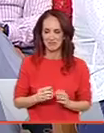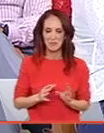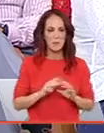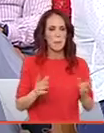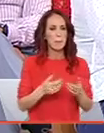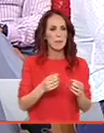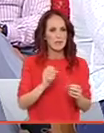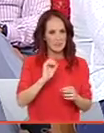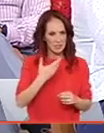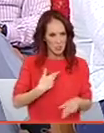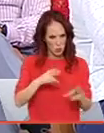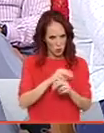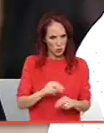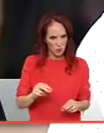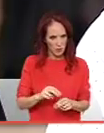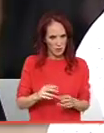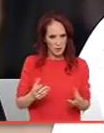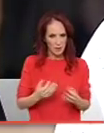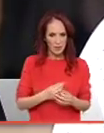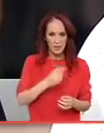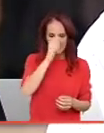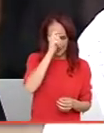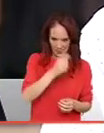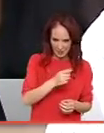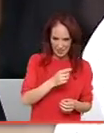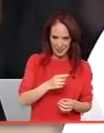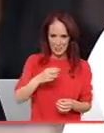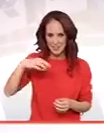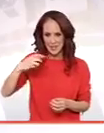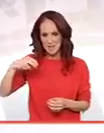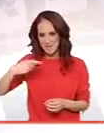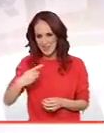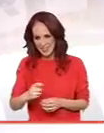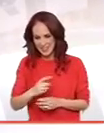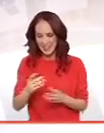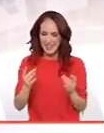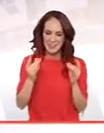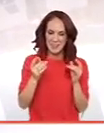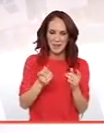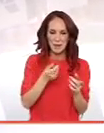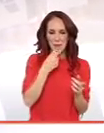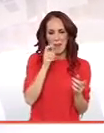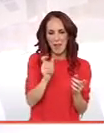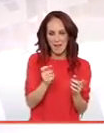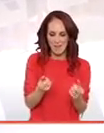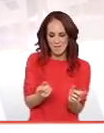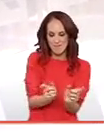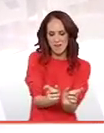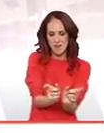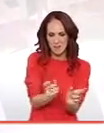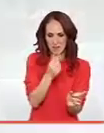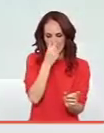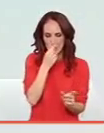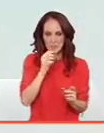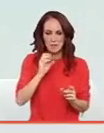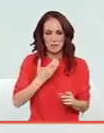o novo novo cd respeitosa - é uma brincadeira goldfarb modo sim é um